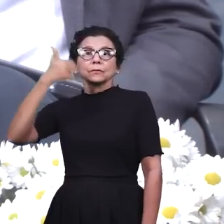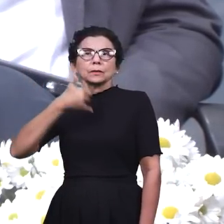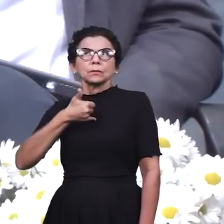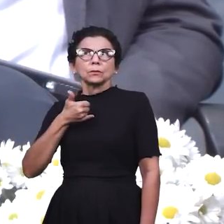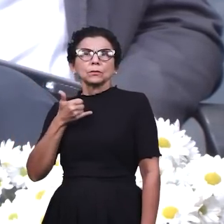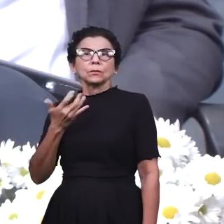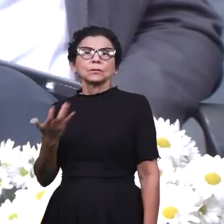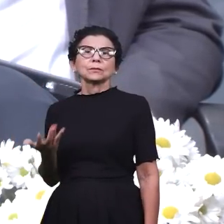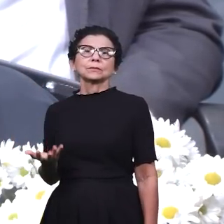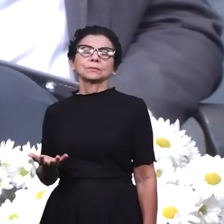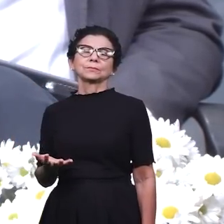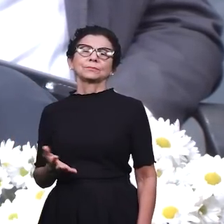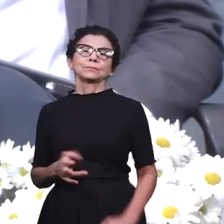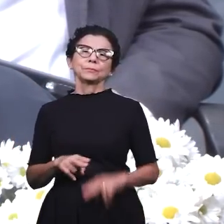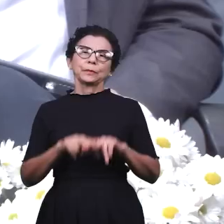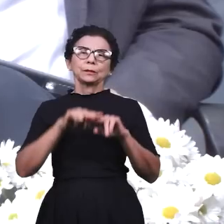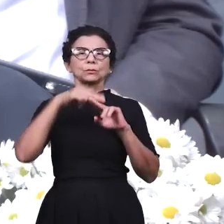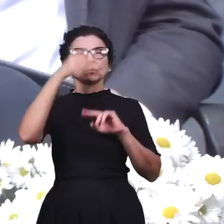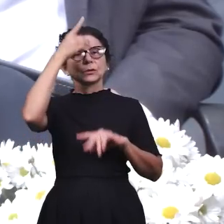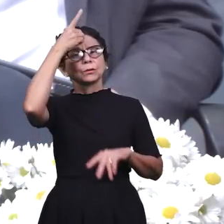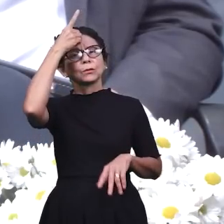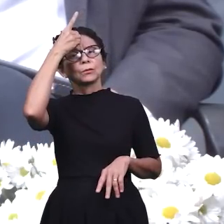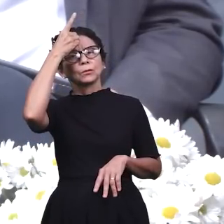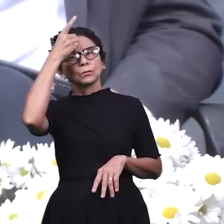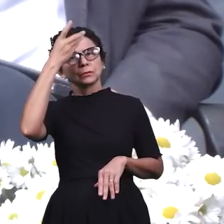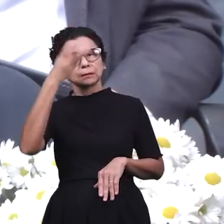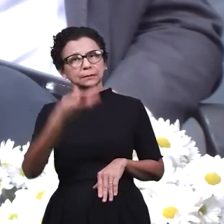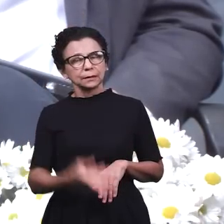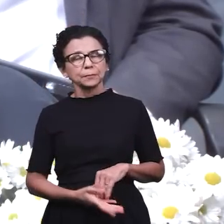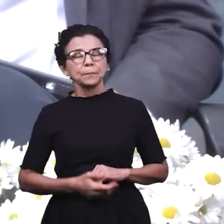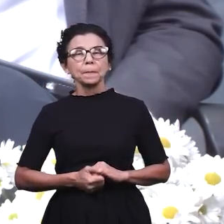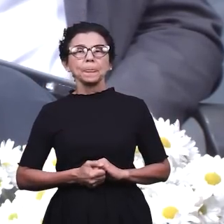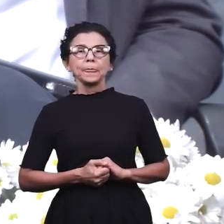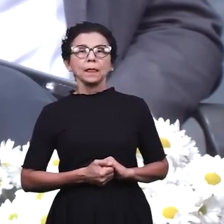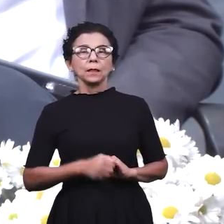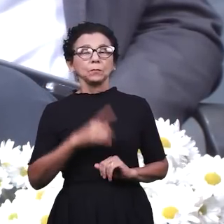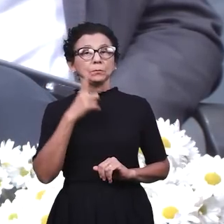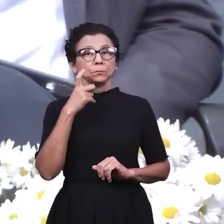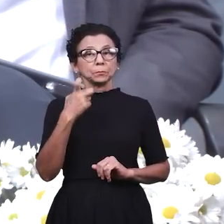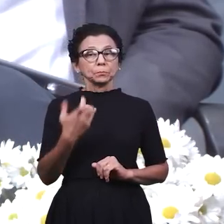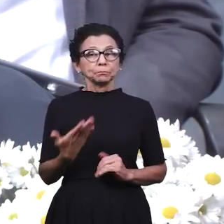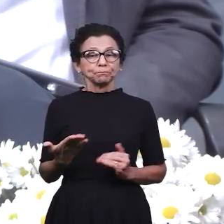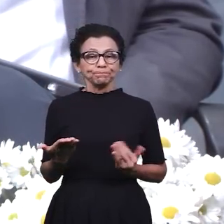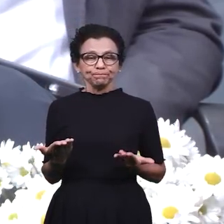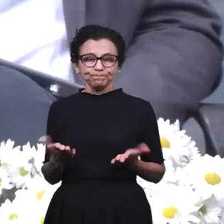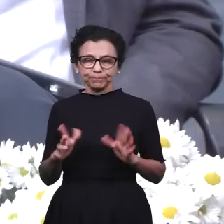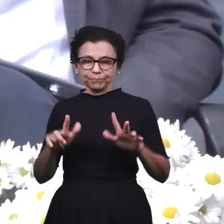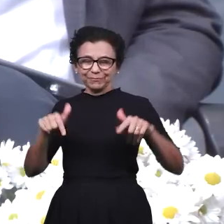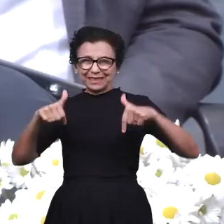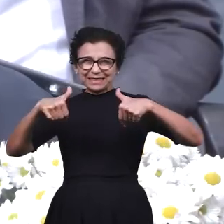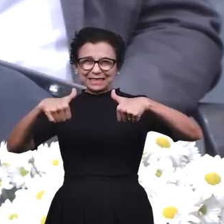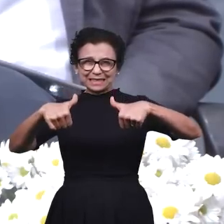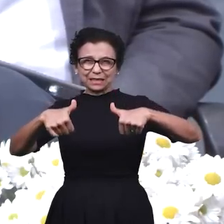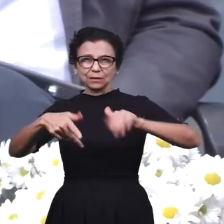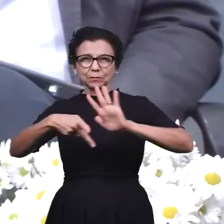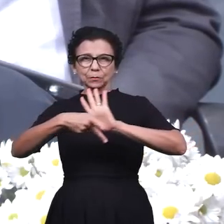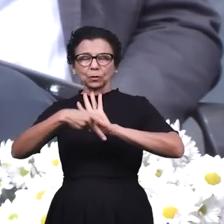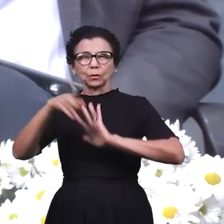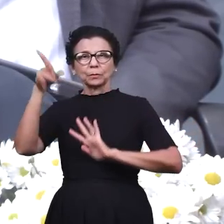tem feito. E é interessante porque essa operação do Espírito Santo, ela vai